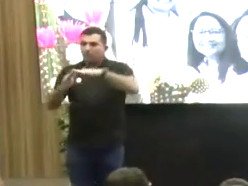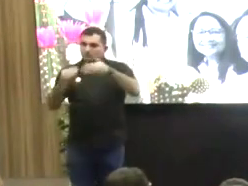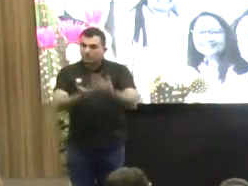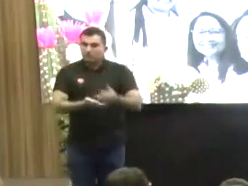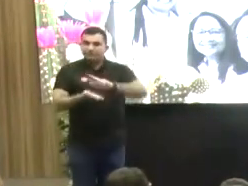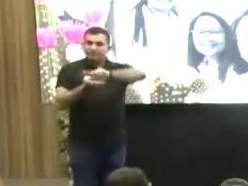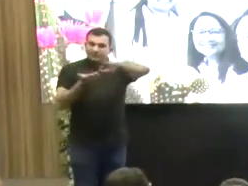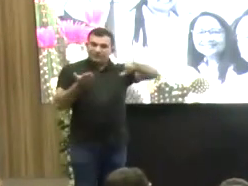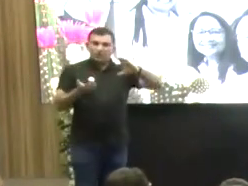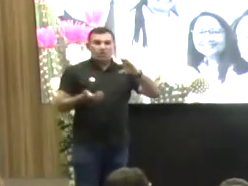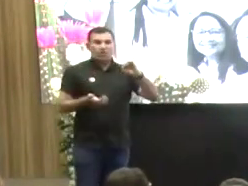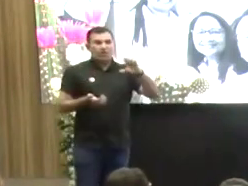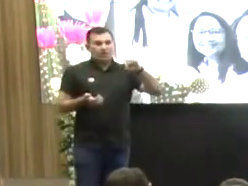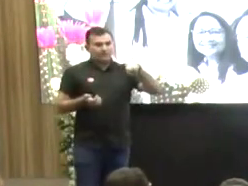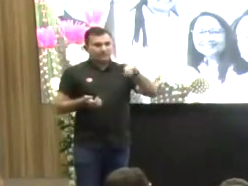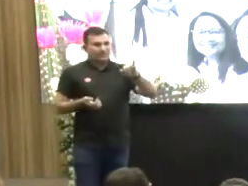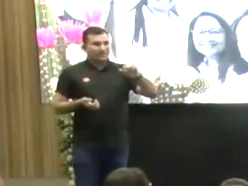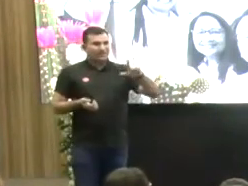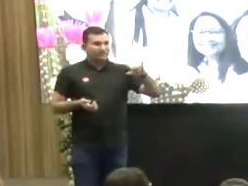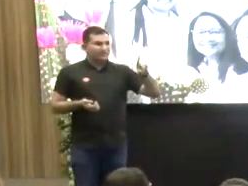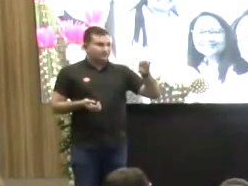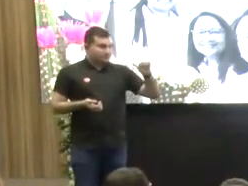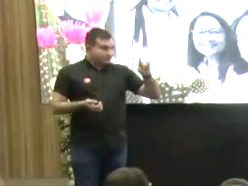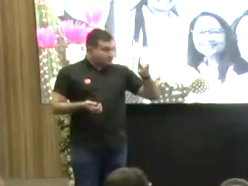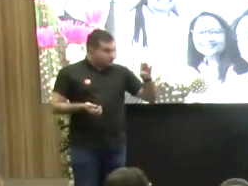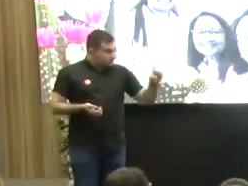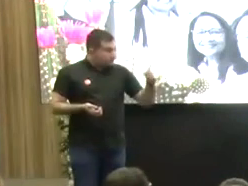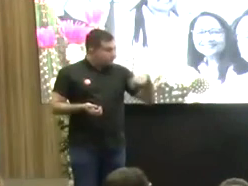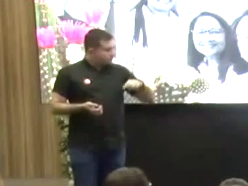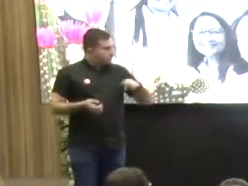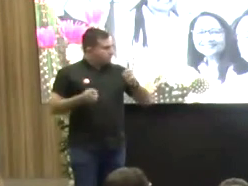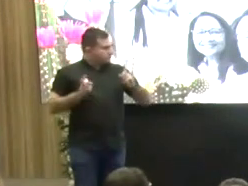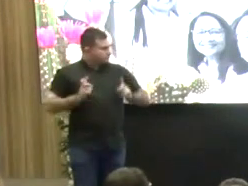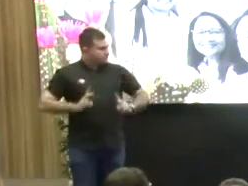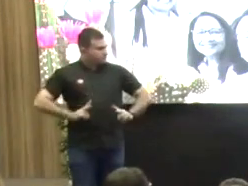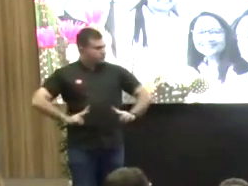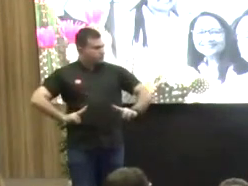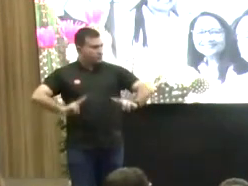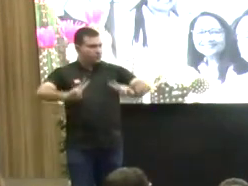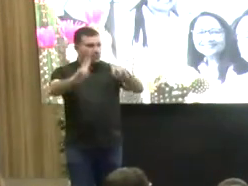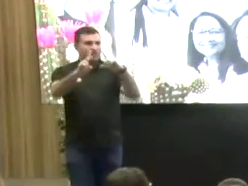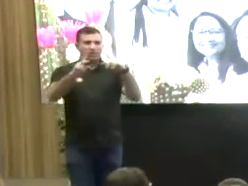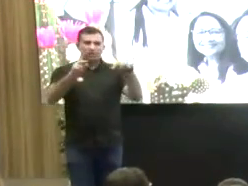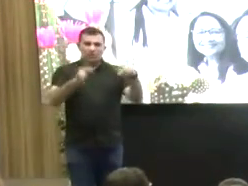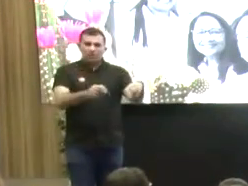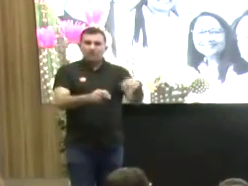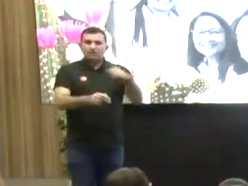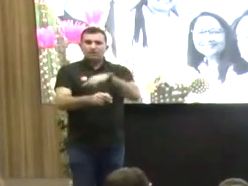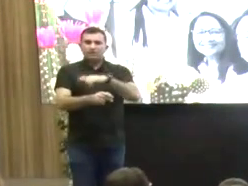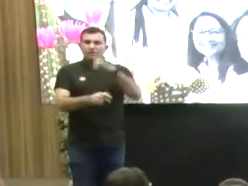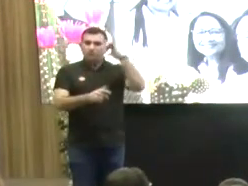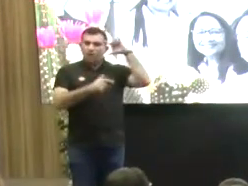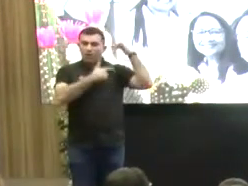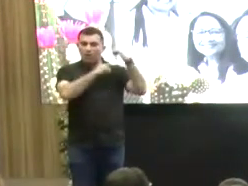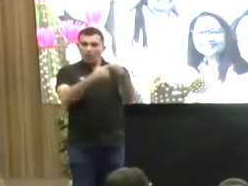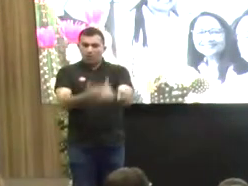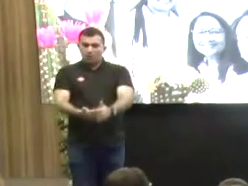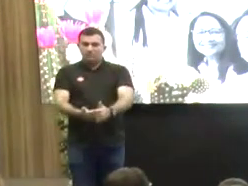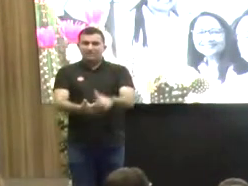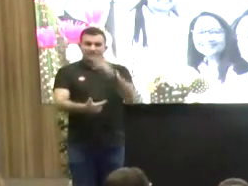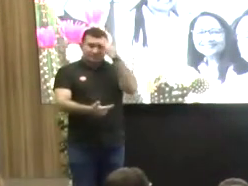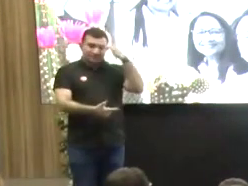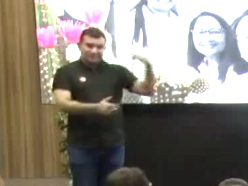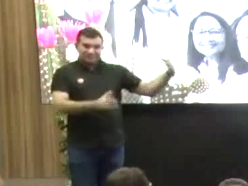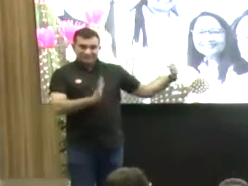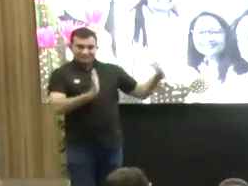colonialidade. Nós não podemos mais continuar a ser correia de transmissão da lógica do nosso